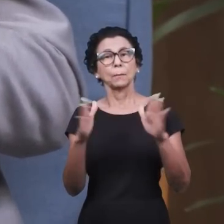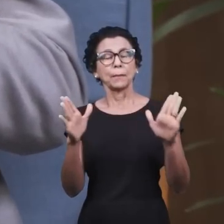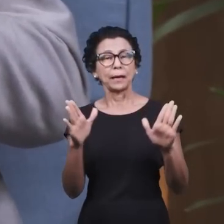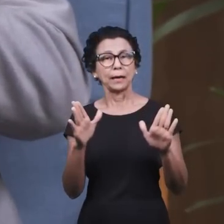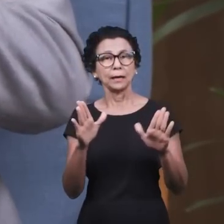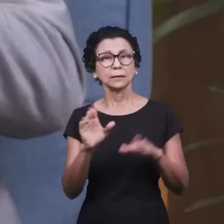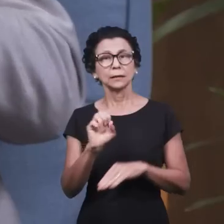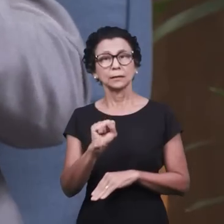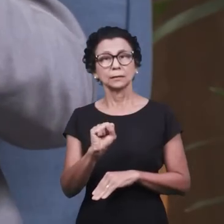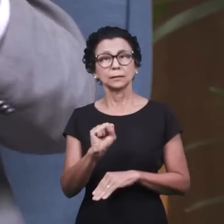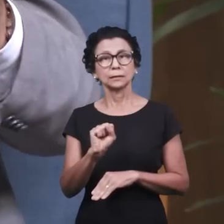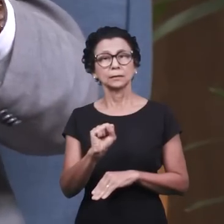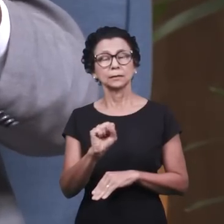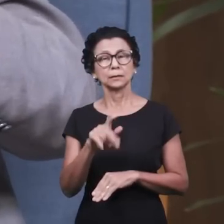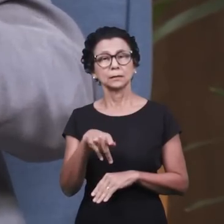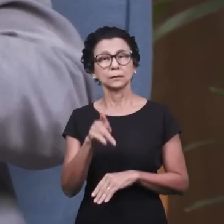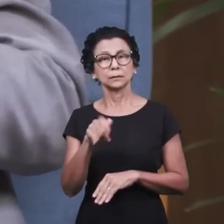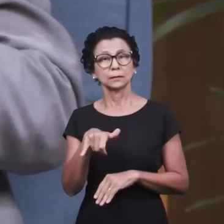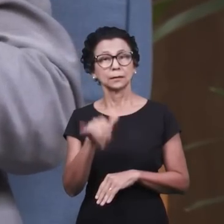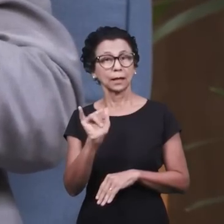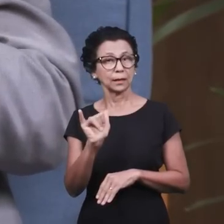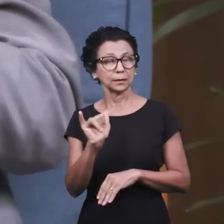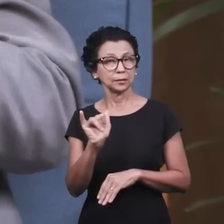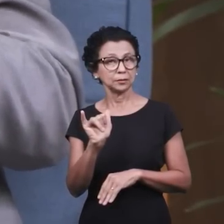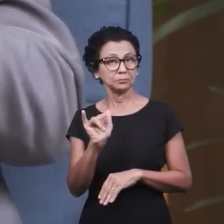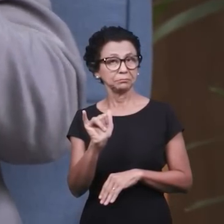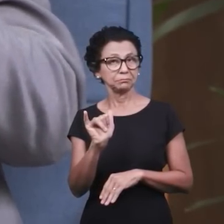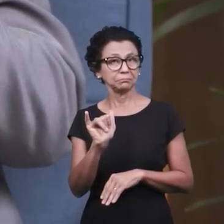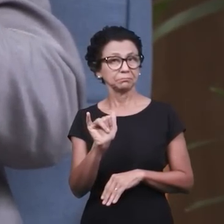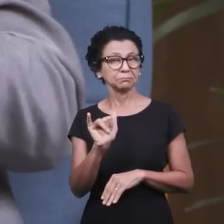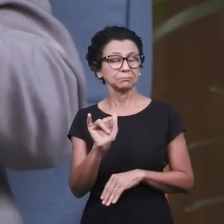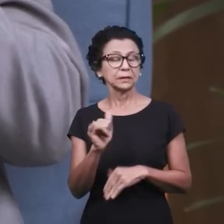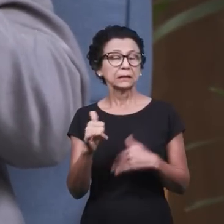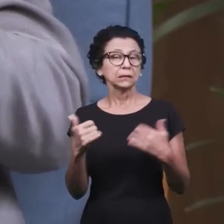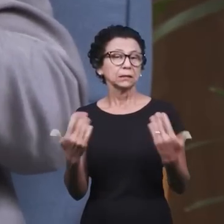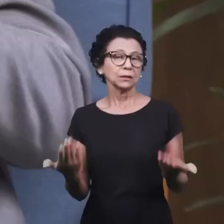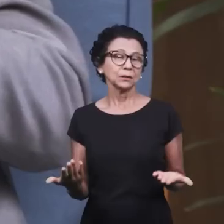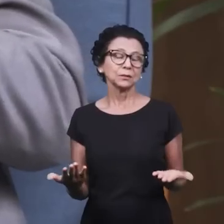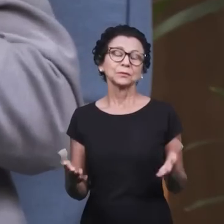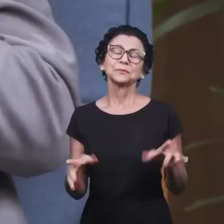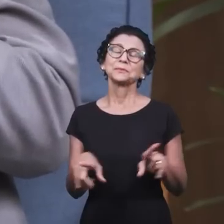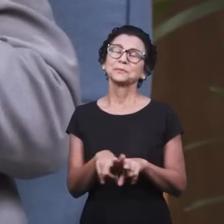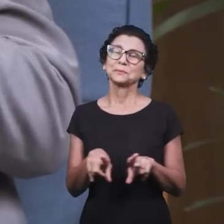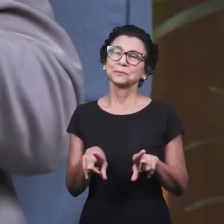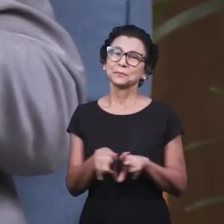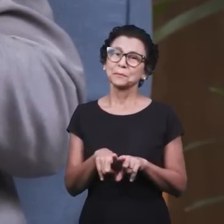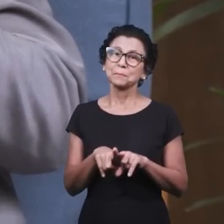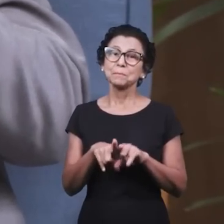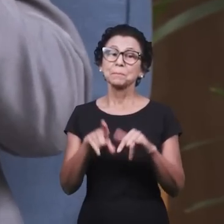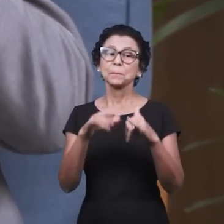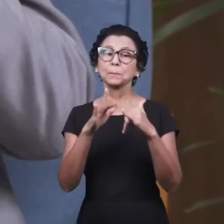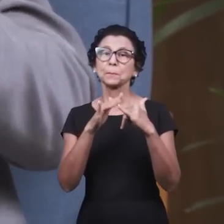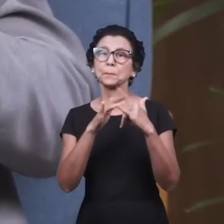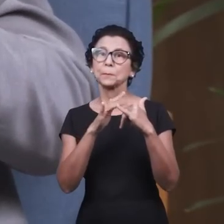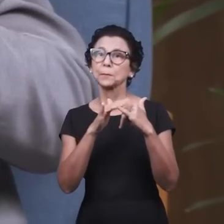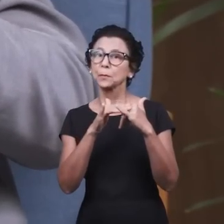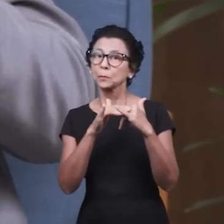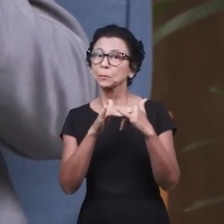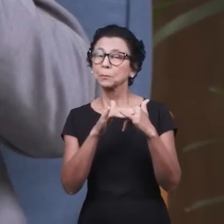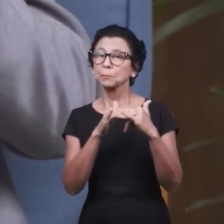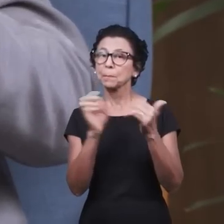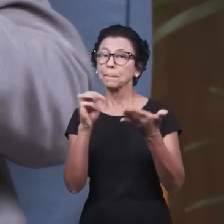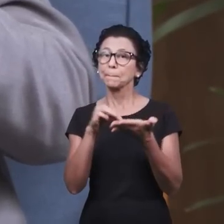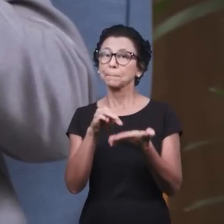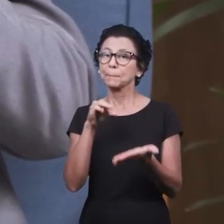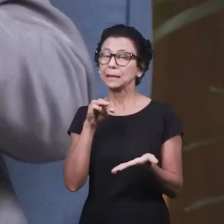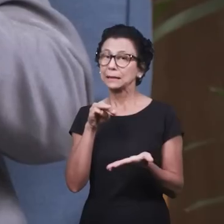Livre, que é uma Sky gratuita. Ou também você pode estar nos assistindo pelo canal da Igreja Cristã Maranata no YouTube. Se estiver,